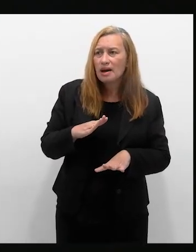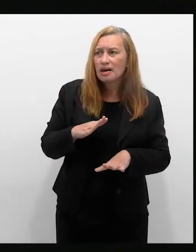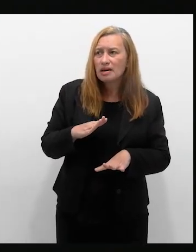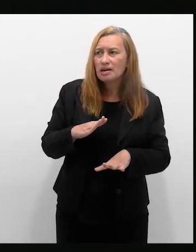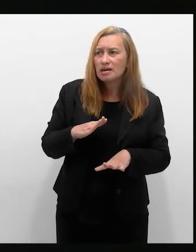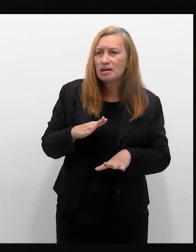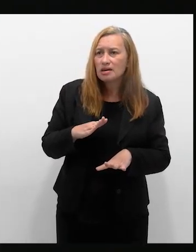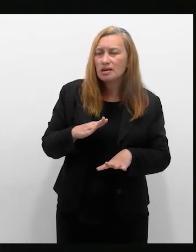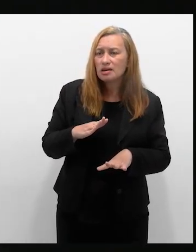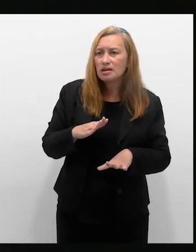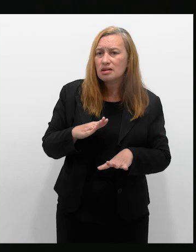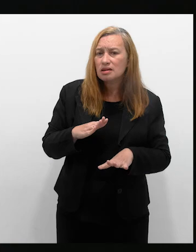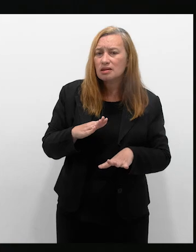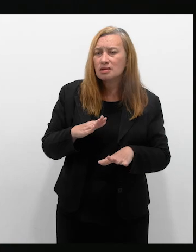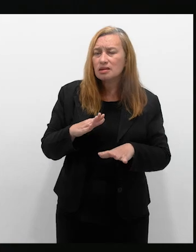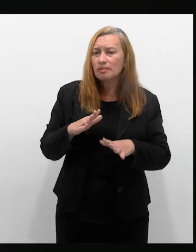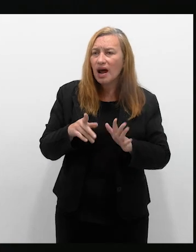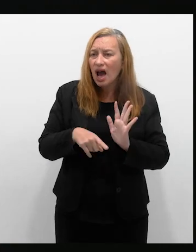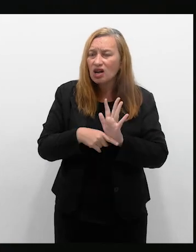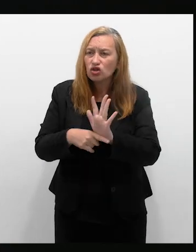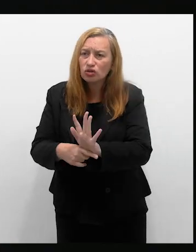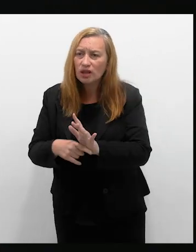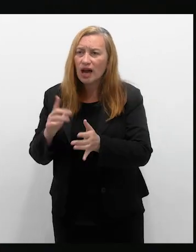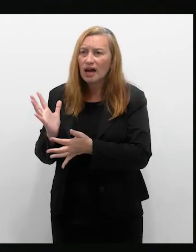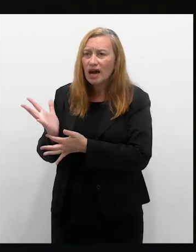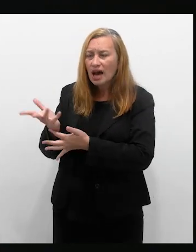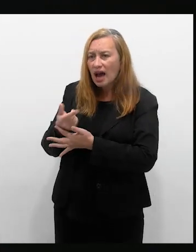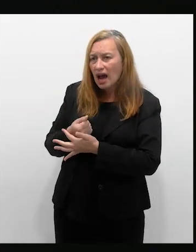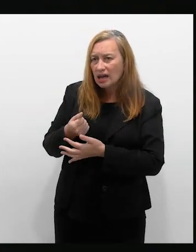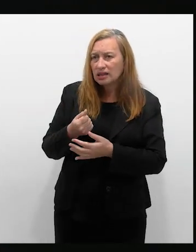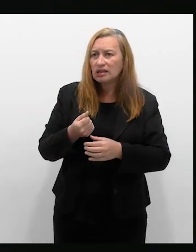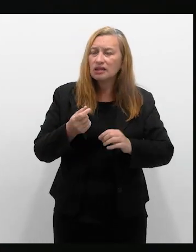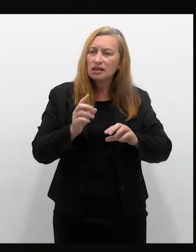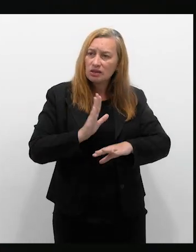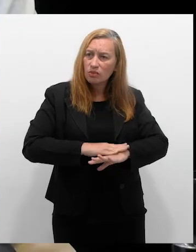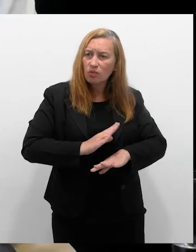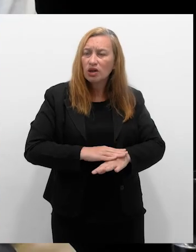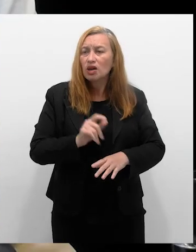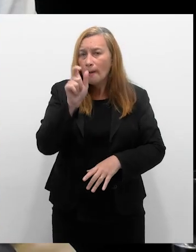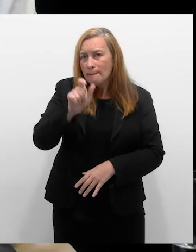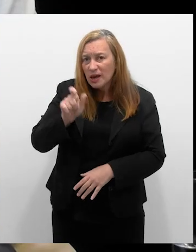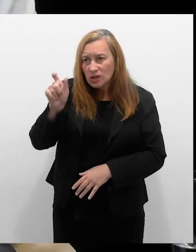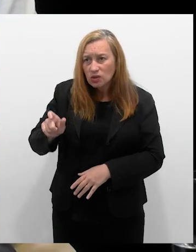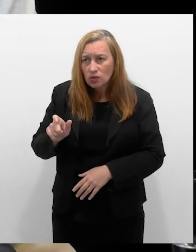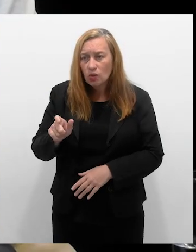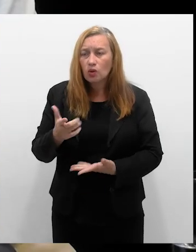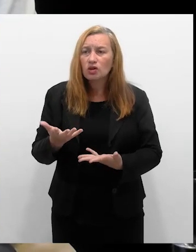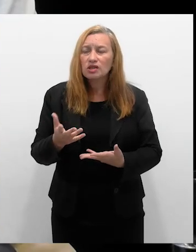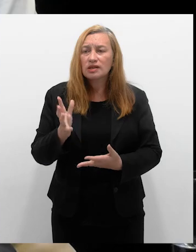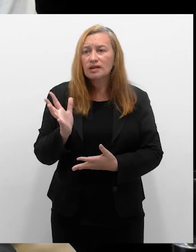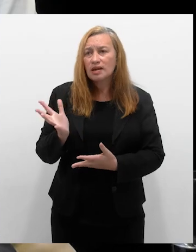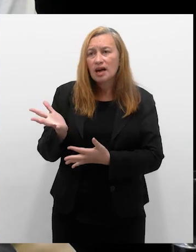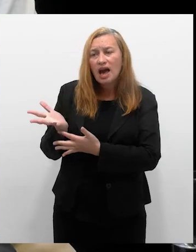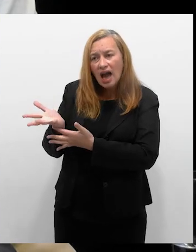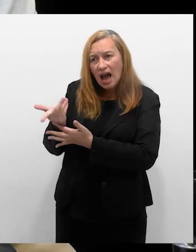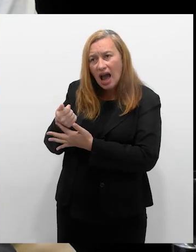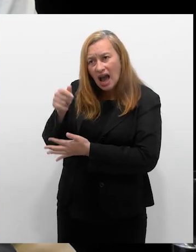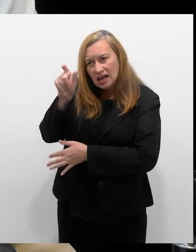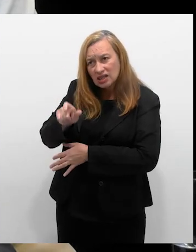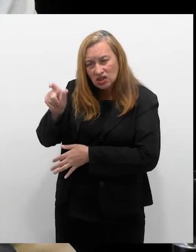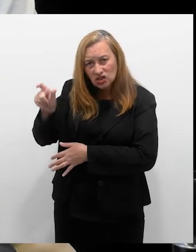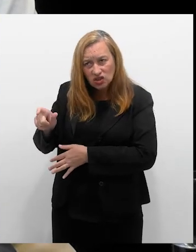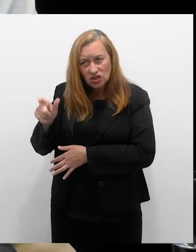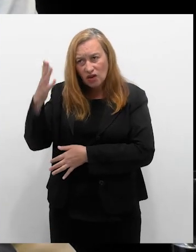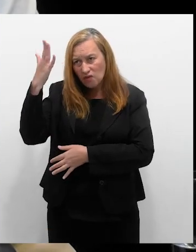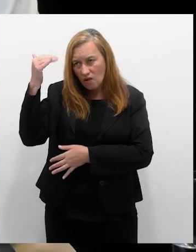arte pode fazer em benefício de situações como essa? Olha, pessoas que são artistas de grande